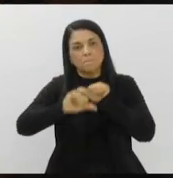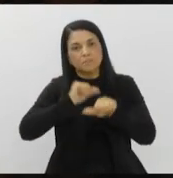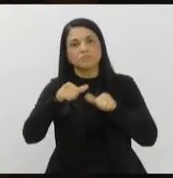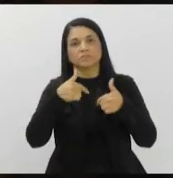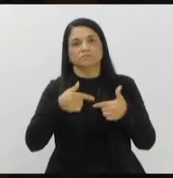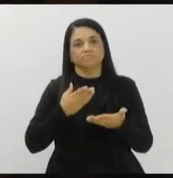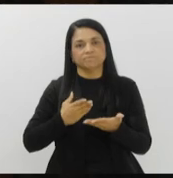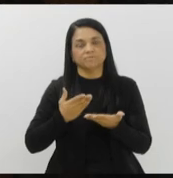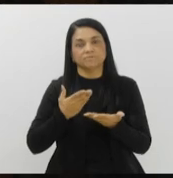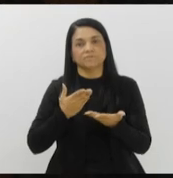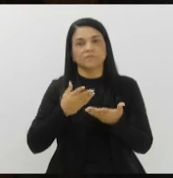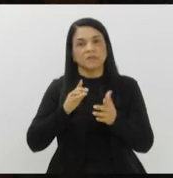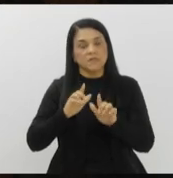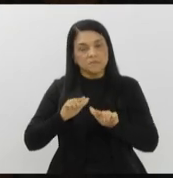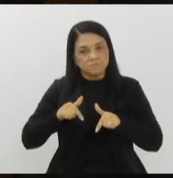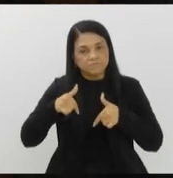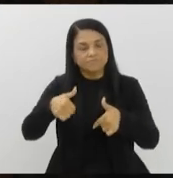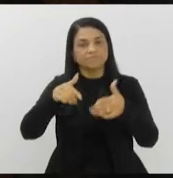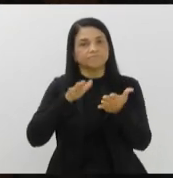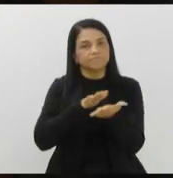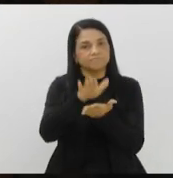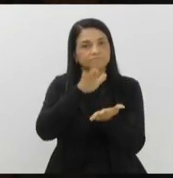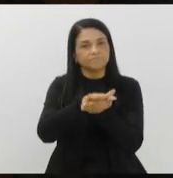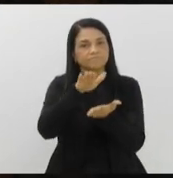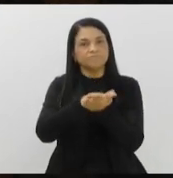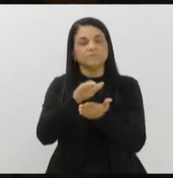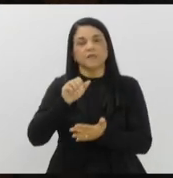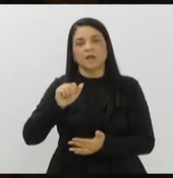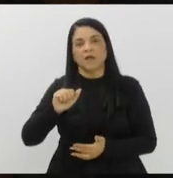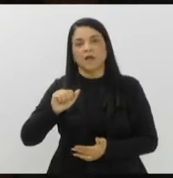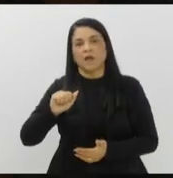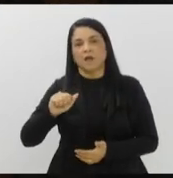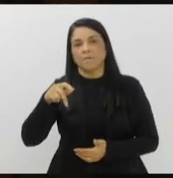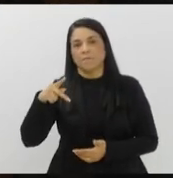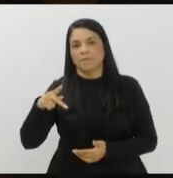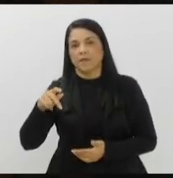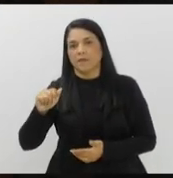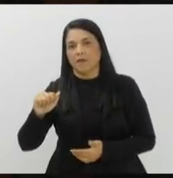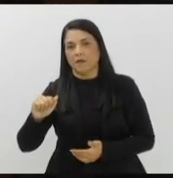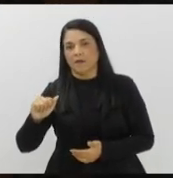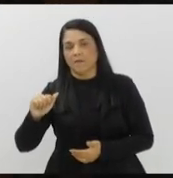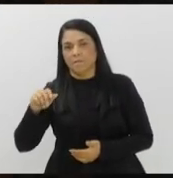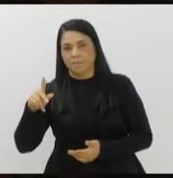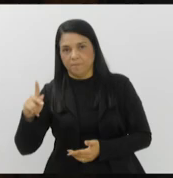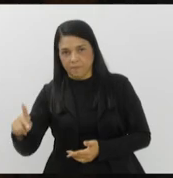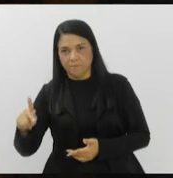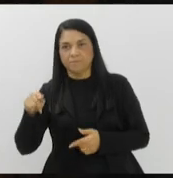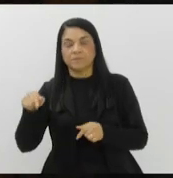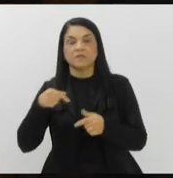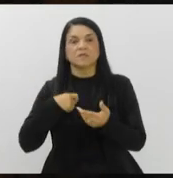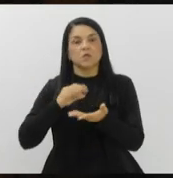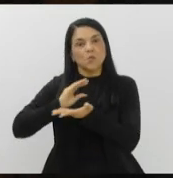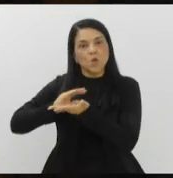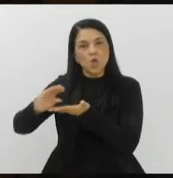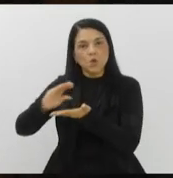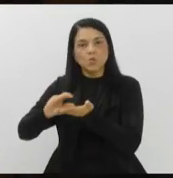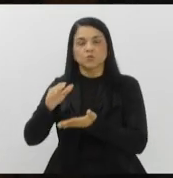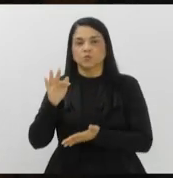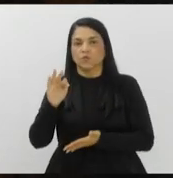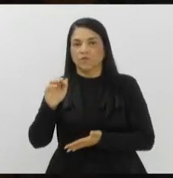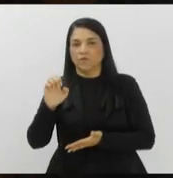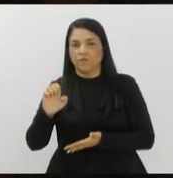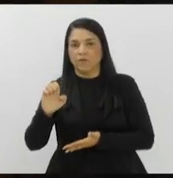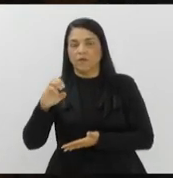e publicação da PEAPO e à necessidade de repasse dos recursos do FECAM